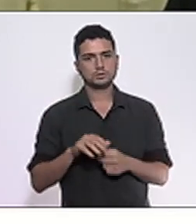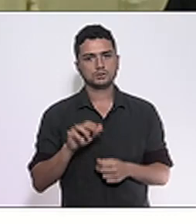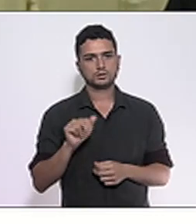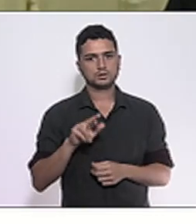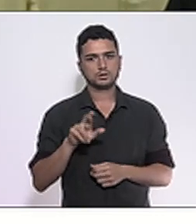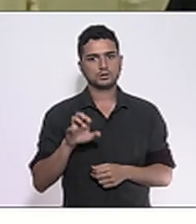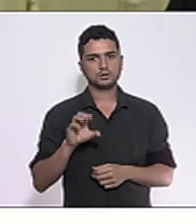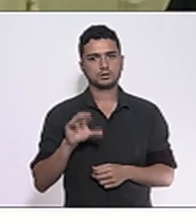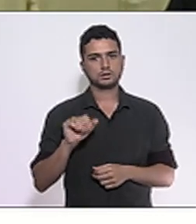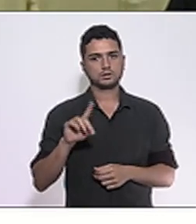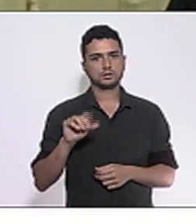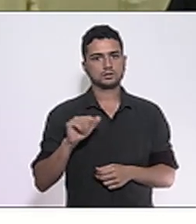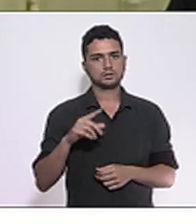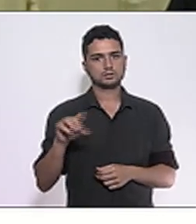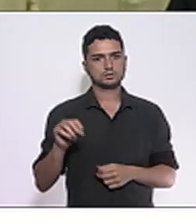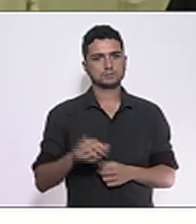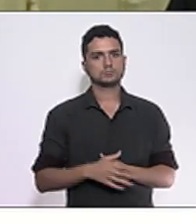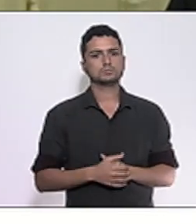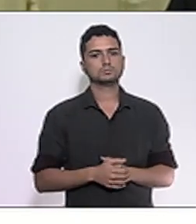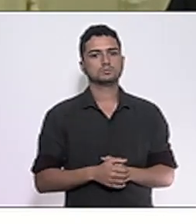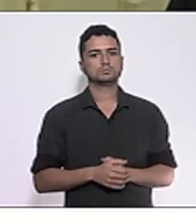espontânea.